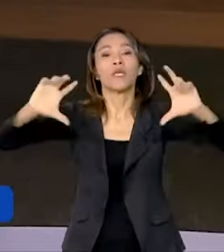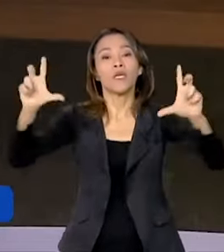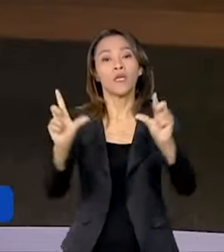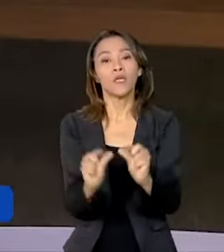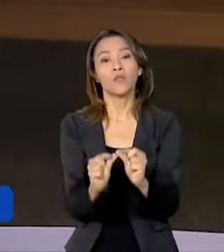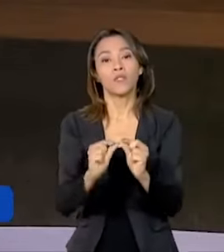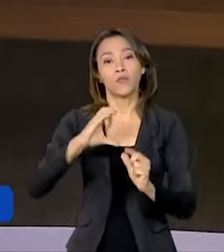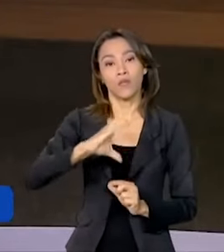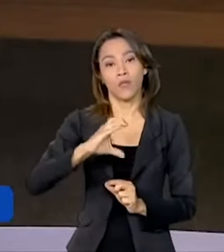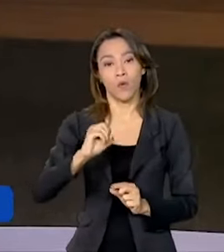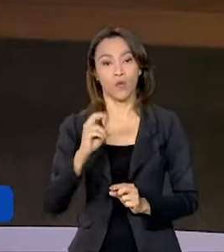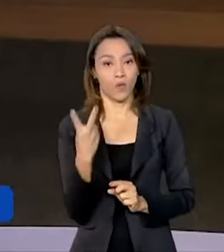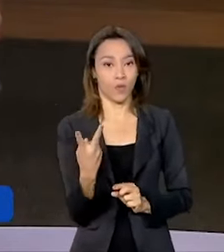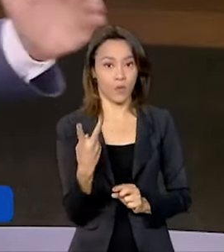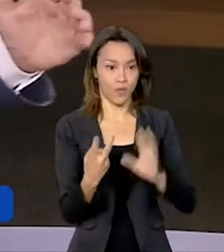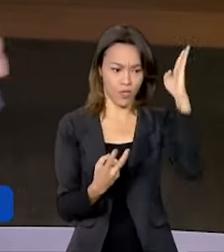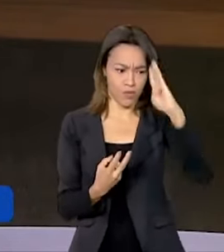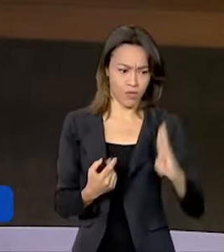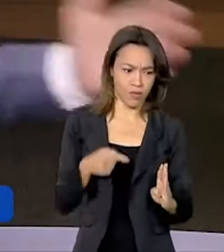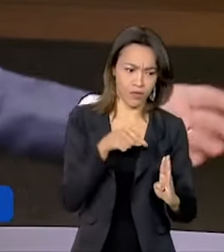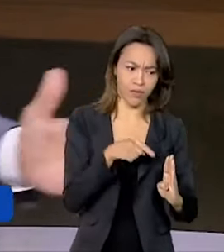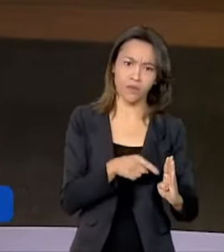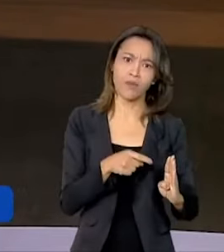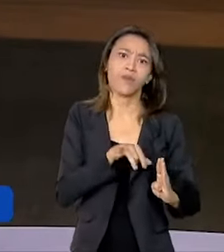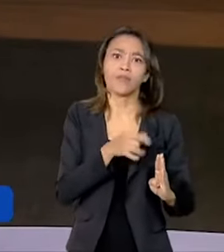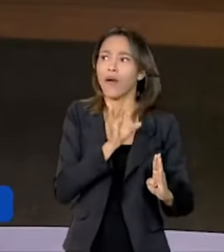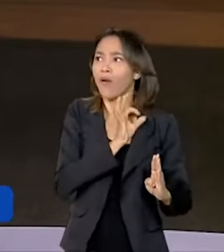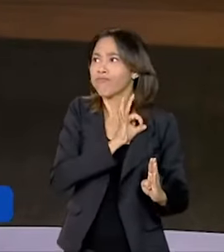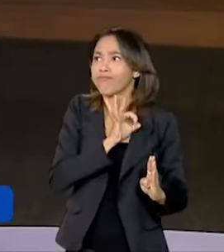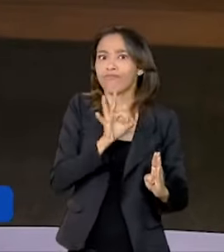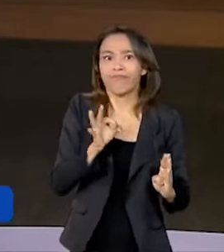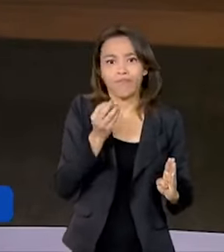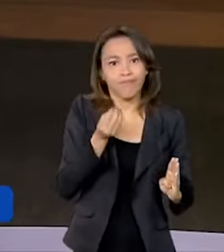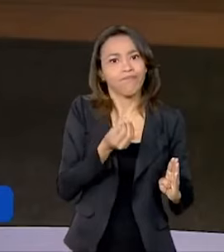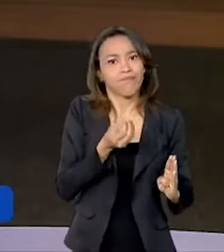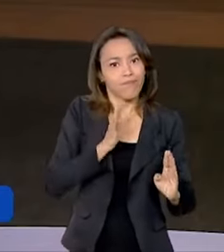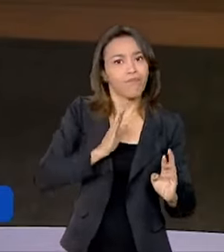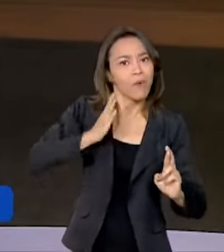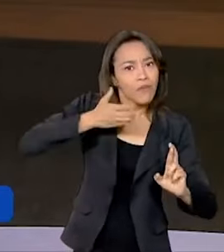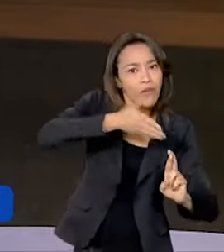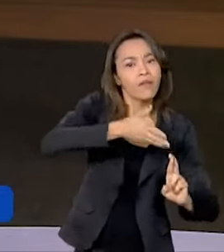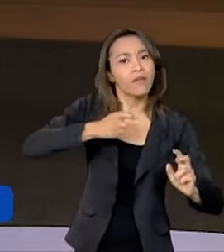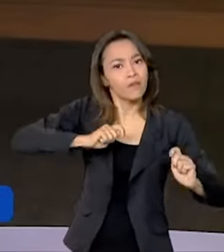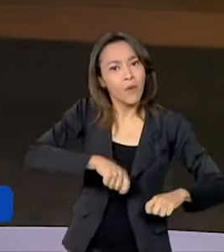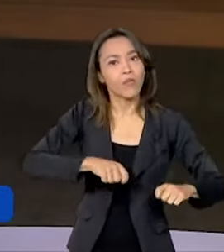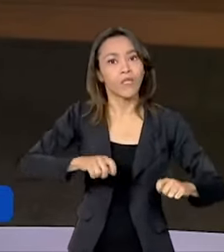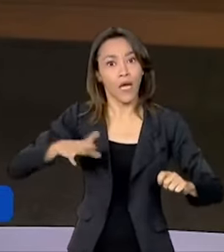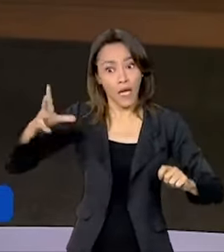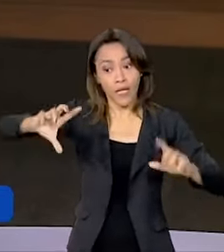e nósss temo Brasil tá numa vantagem enorme em relação a isso então com tudo isso a inflação